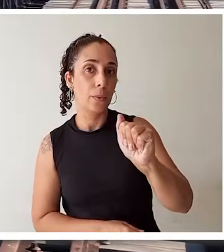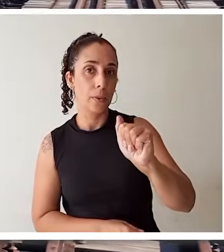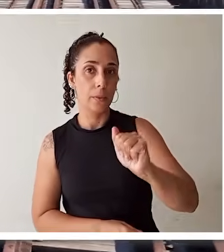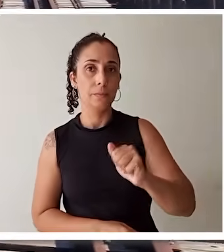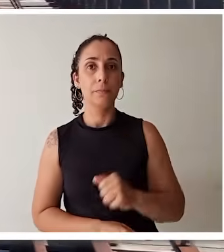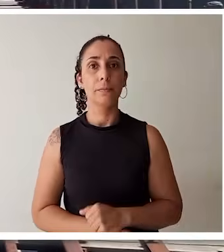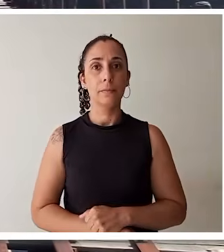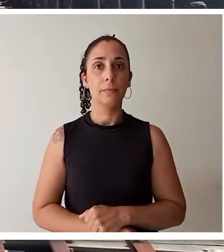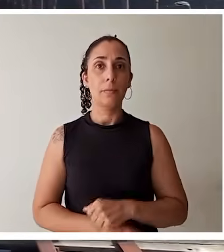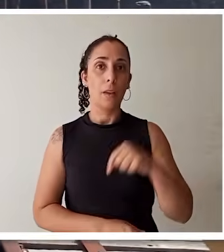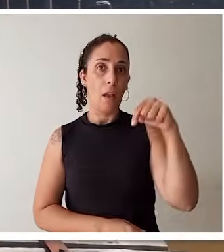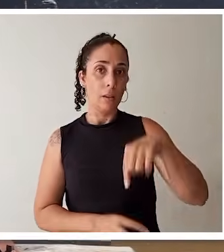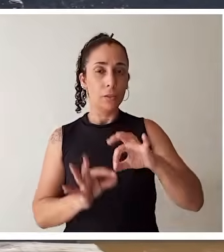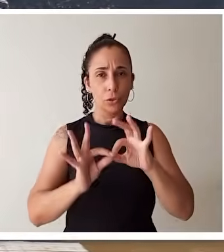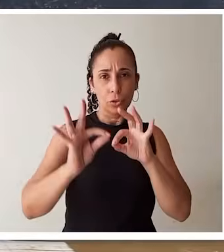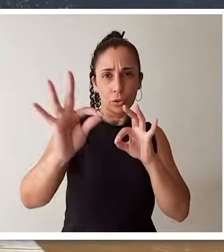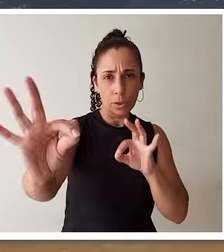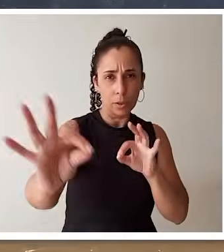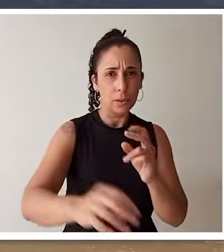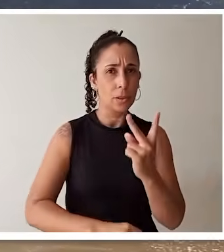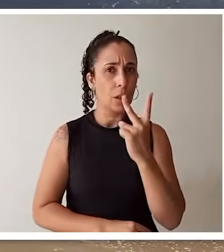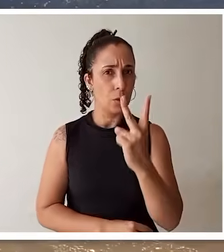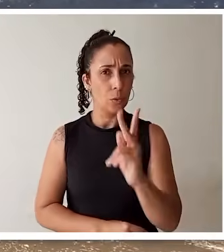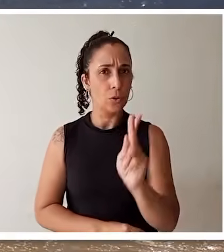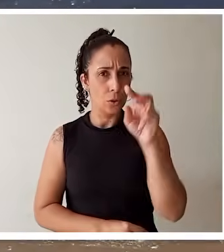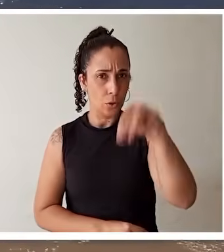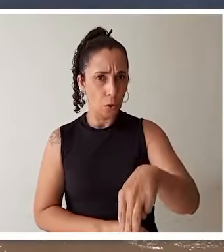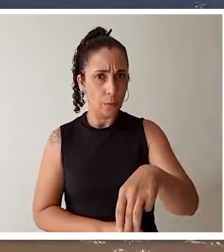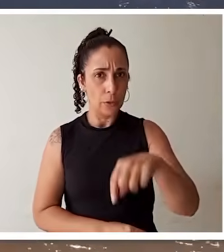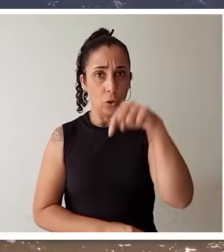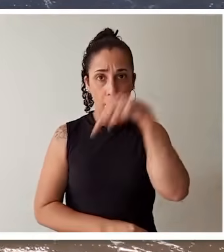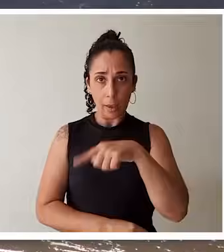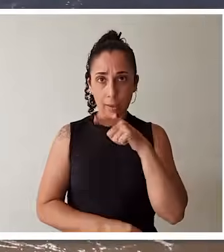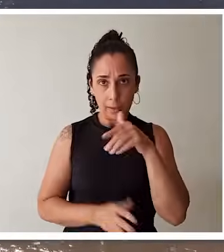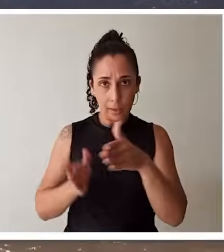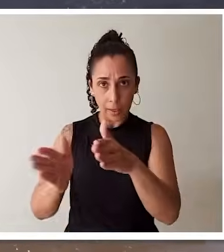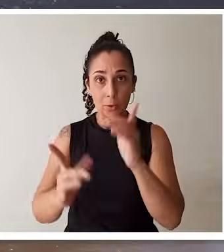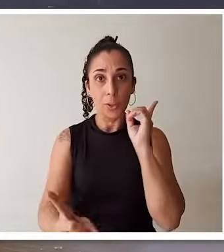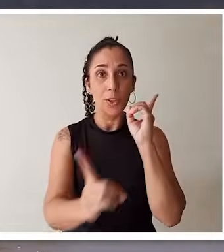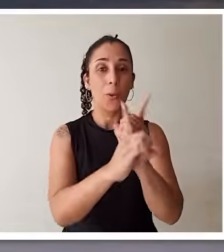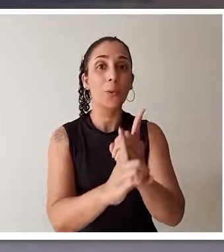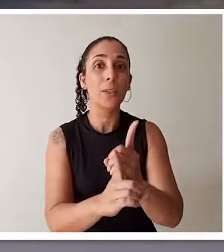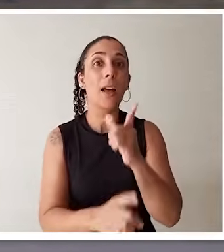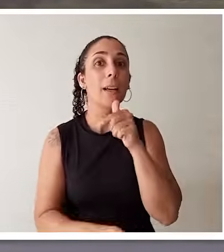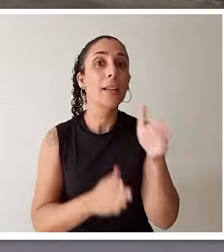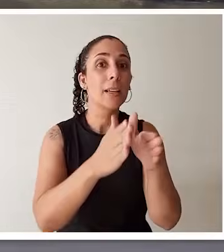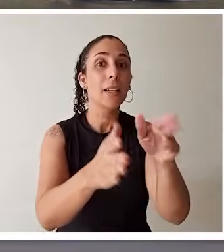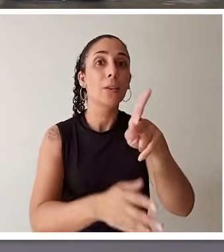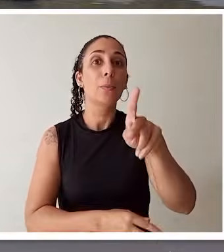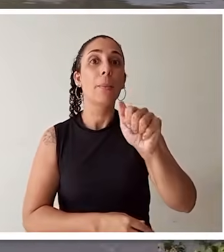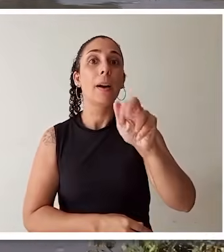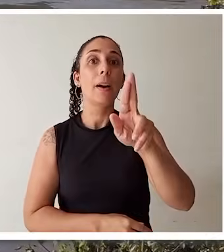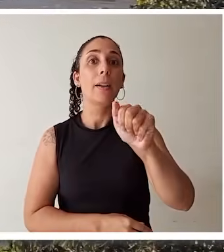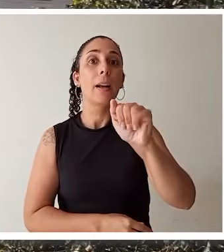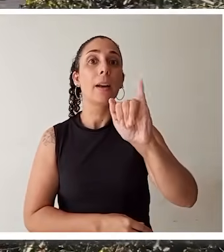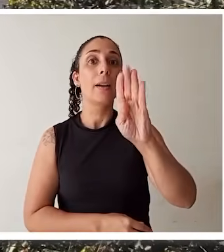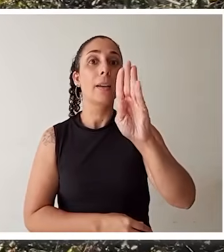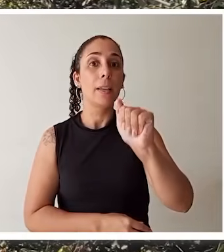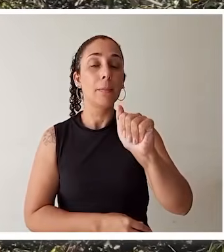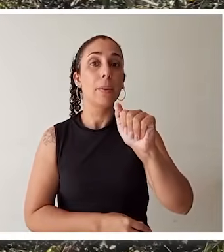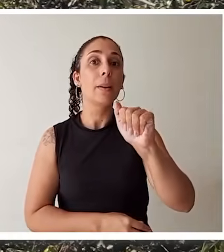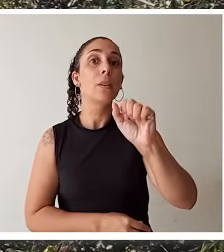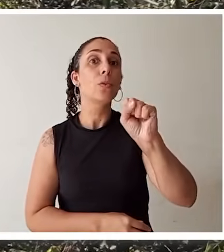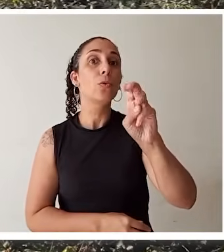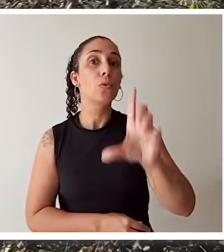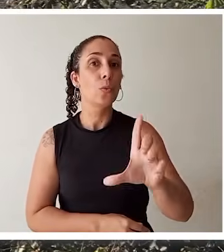Paraibuna. E dessa ponte até o encontro desse rio com o rio Paraíba do Sul, dá mais ou menos 2 km de distância. Daqui